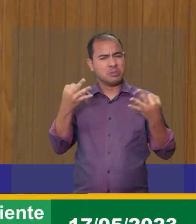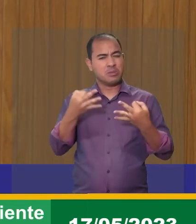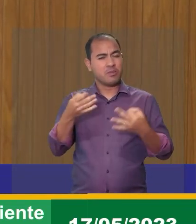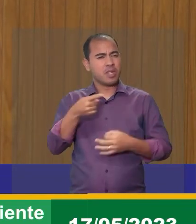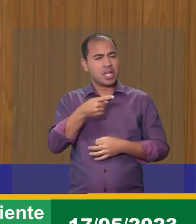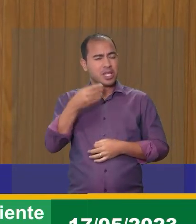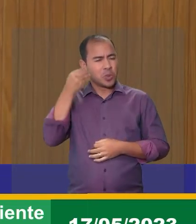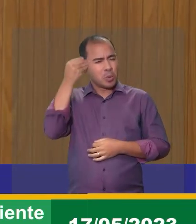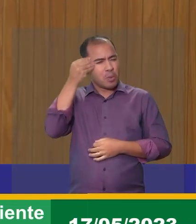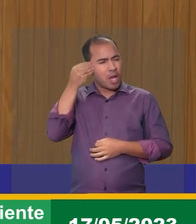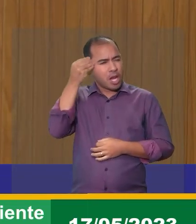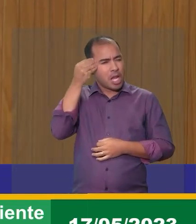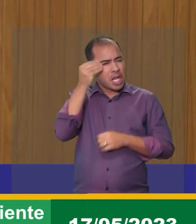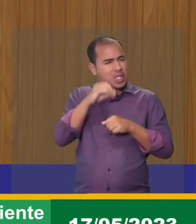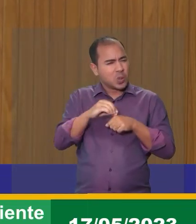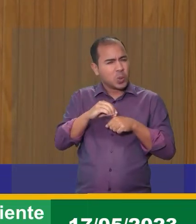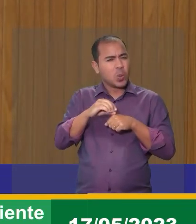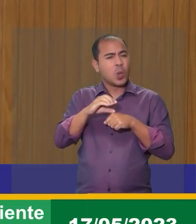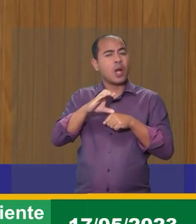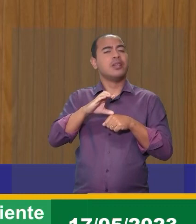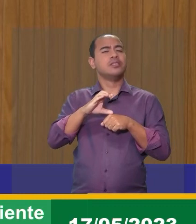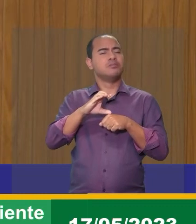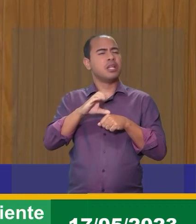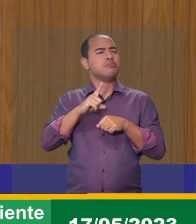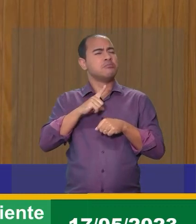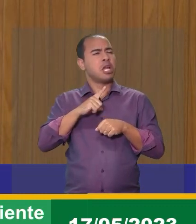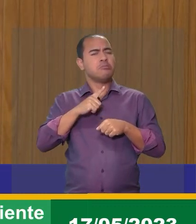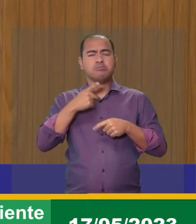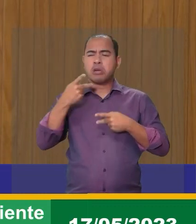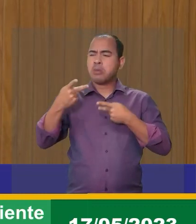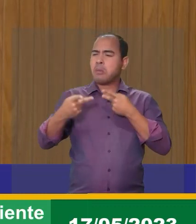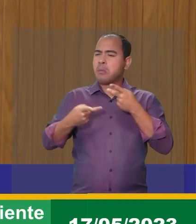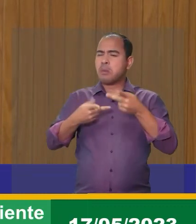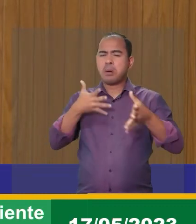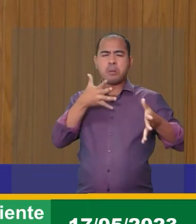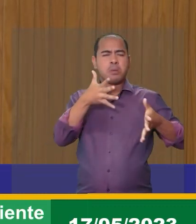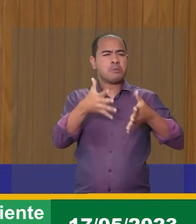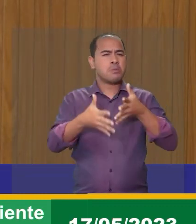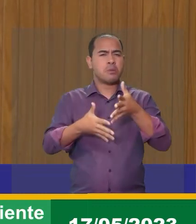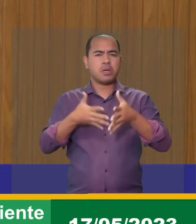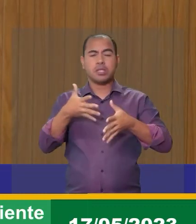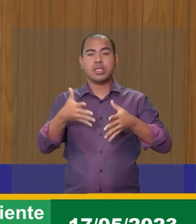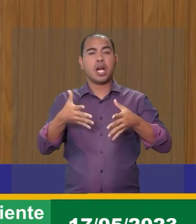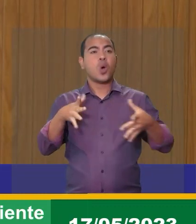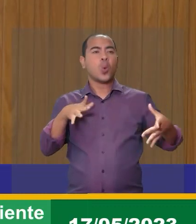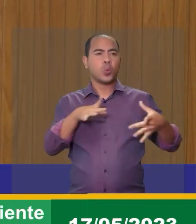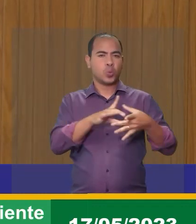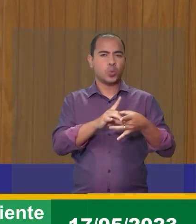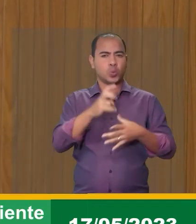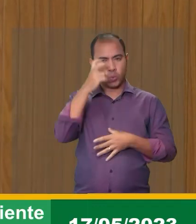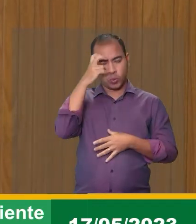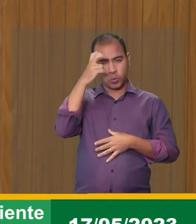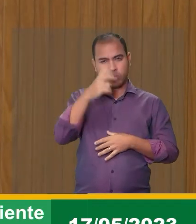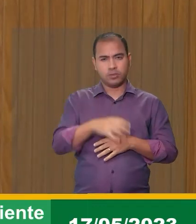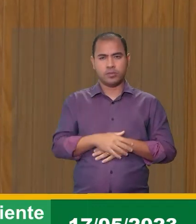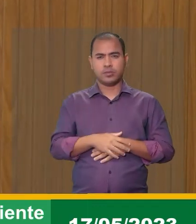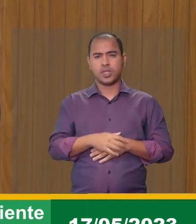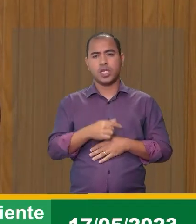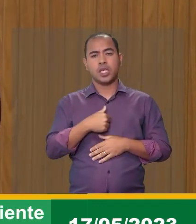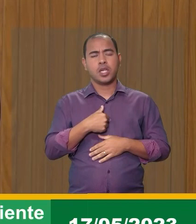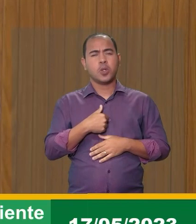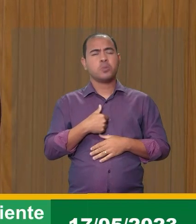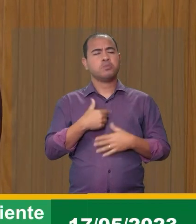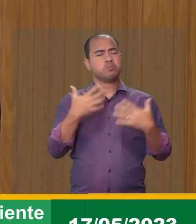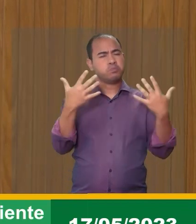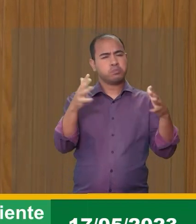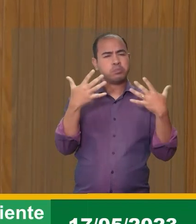uma força muito grande na expressão e também no envolvimento a toda a nossa cultura então parabeniza que a todas as cavalhadas